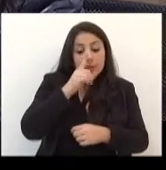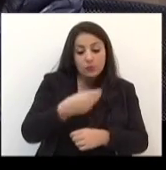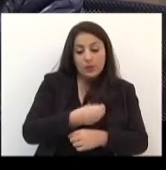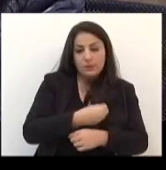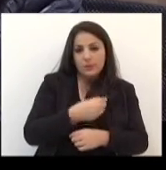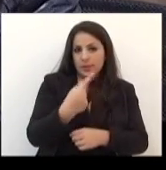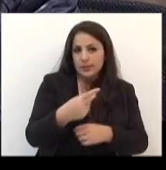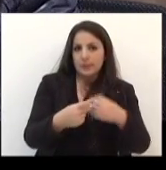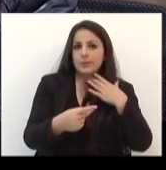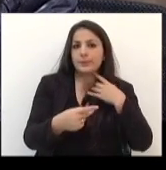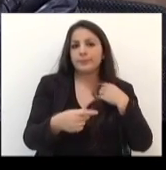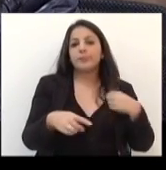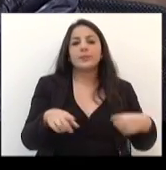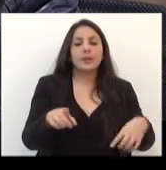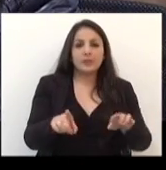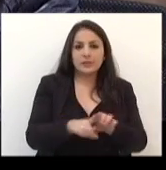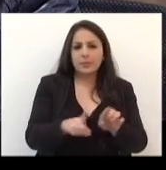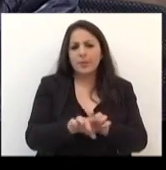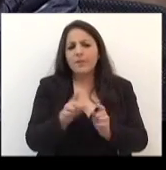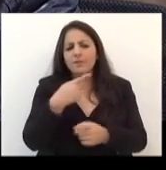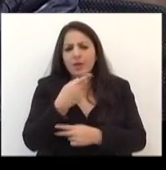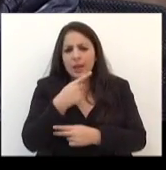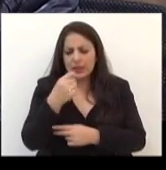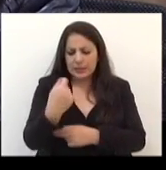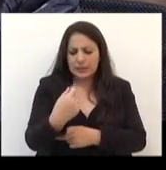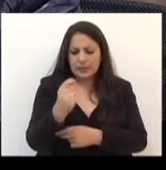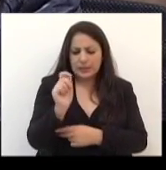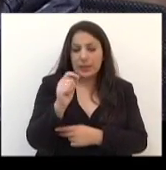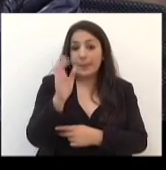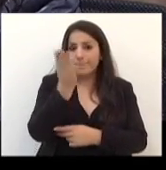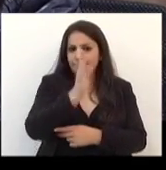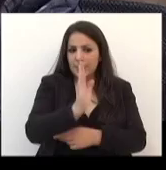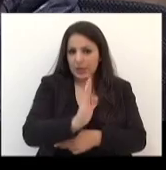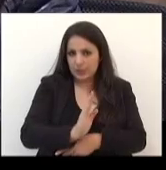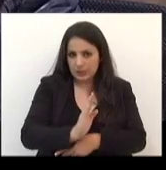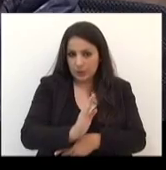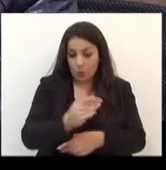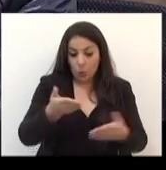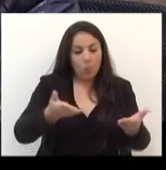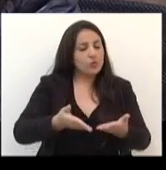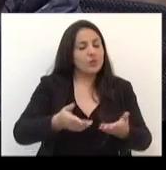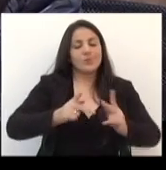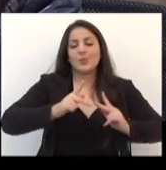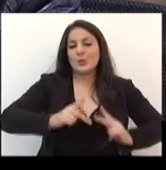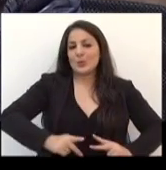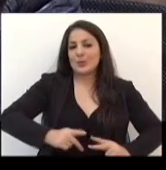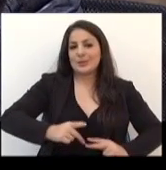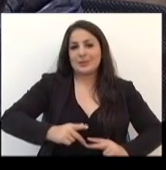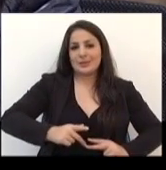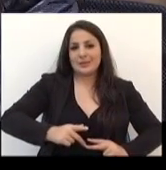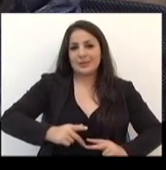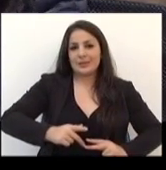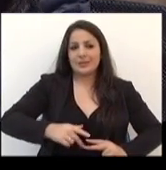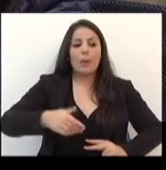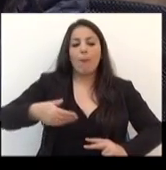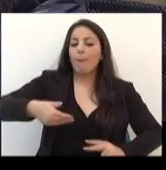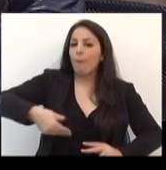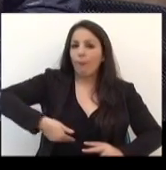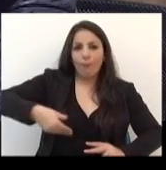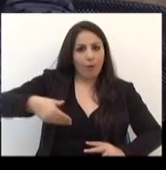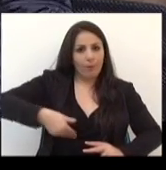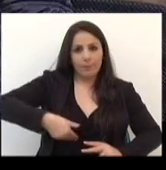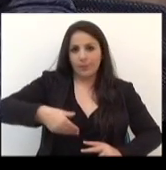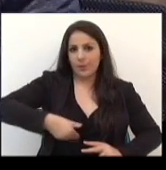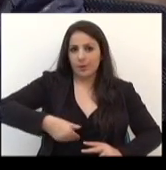vida deles. Dizer que Brasil hoje ninguém mais passa fome. Hoje o Brasil ninguém